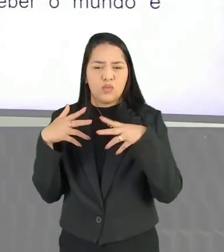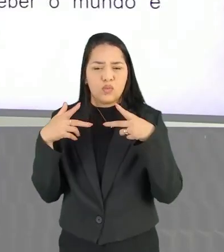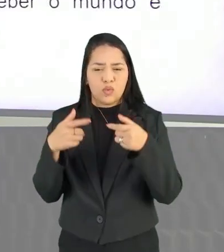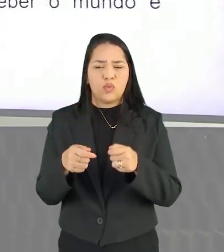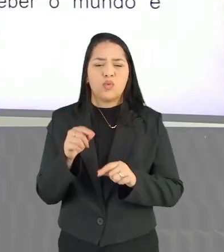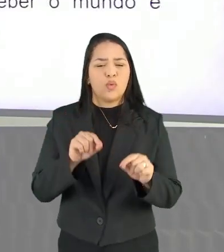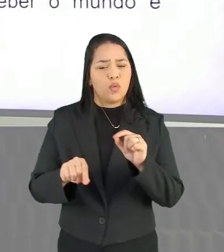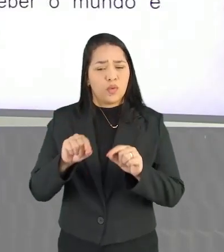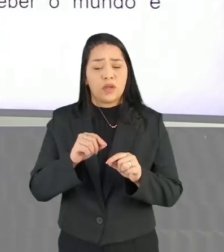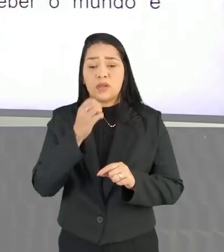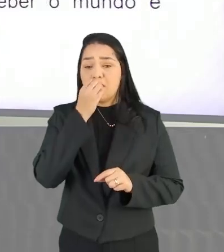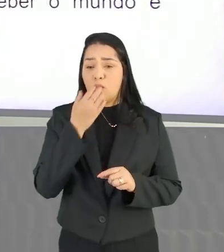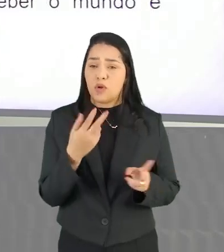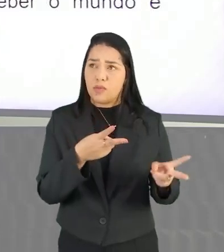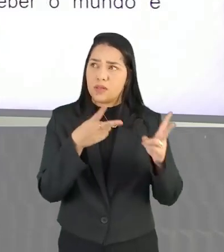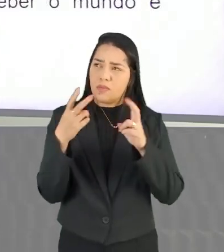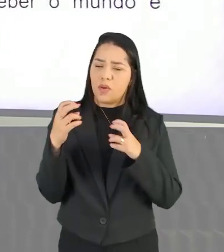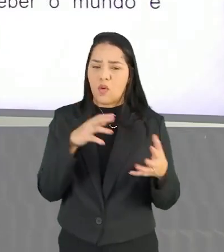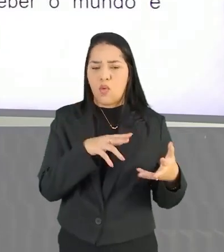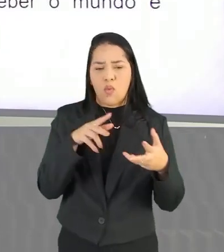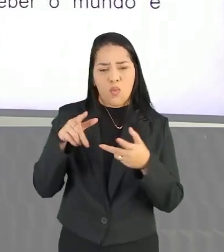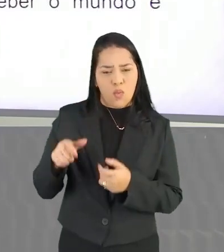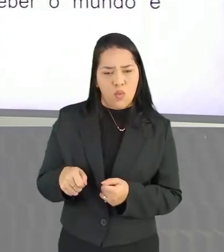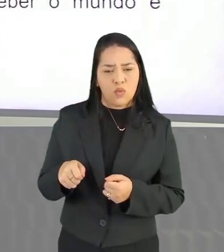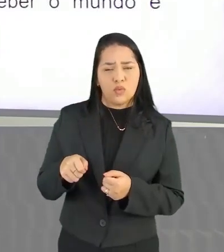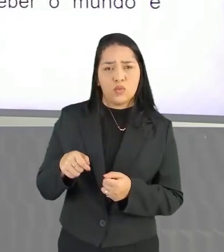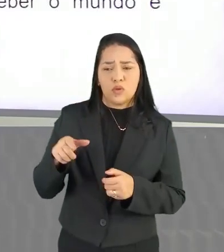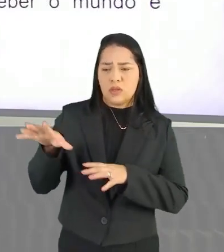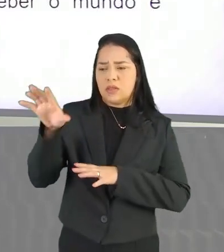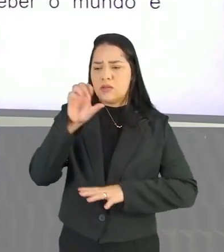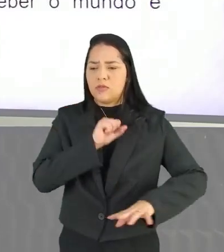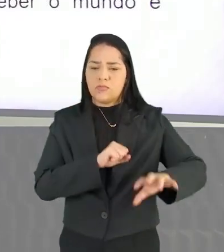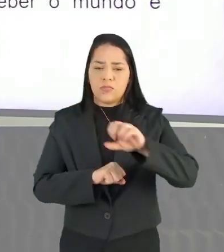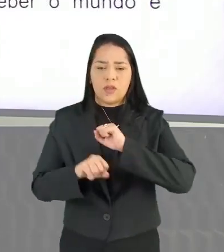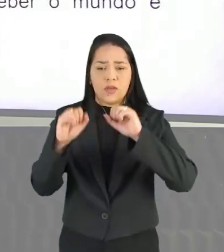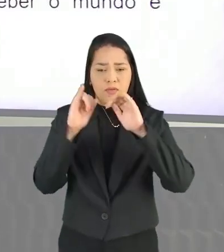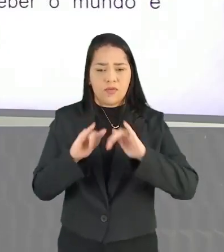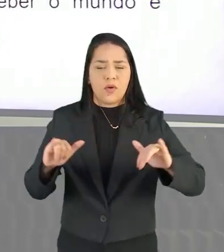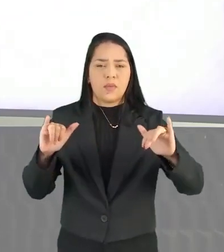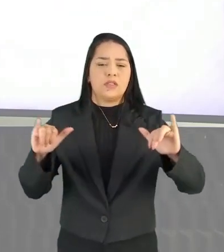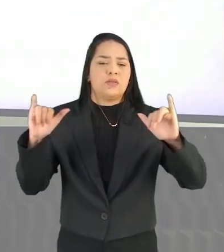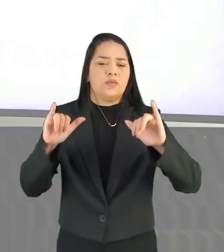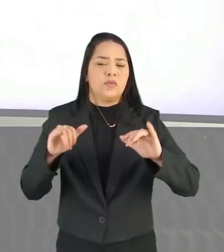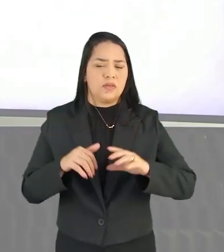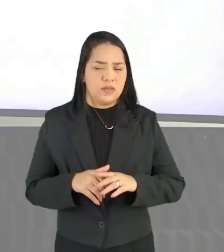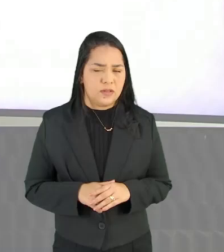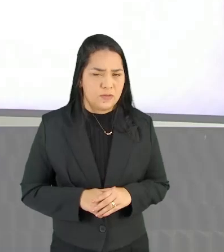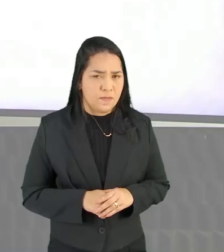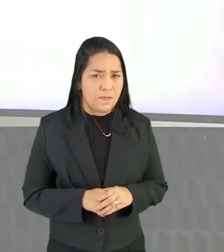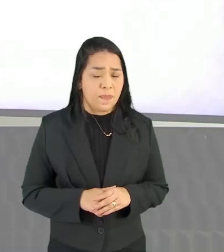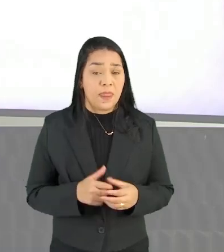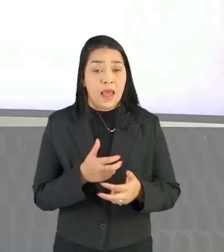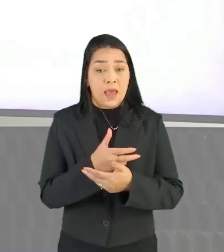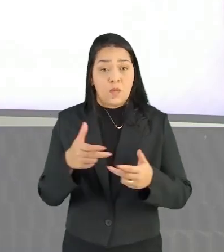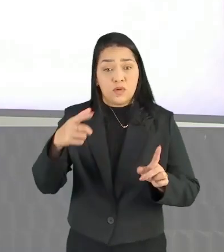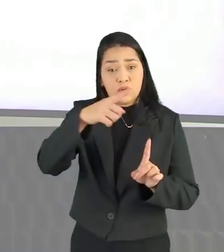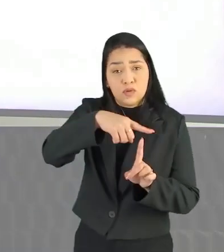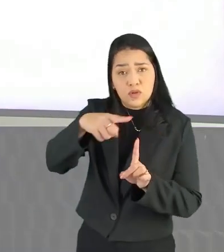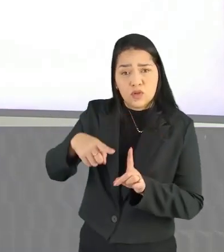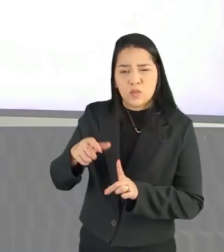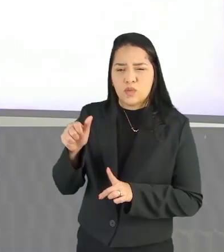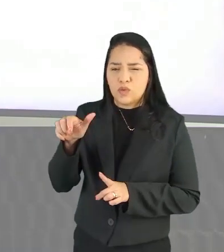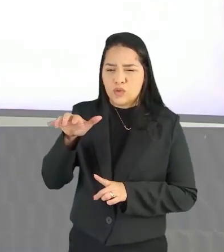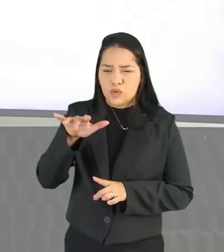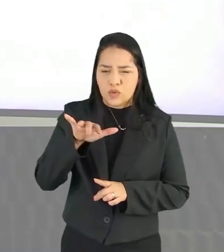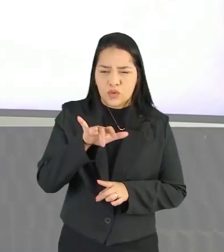uma forma muito boa de perceber o mundo e captar informações do ambiente. Em muitas